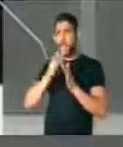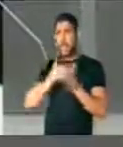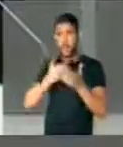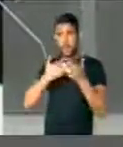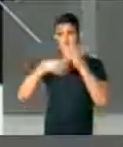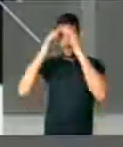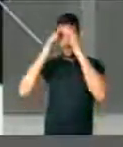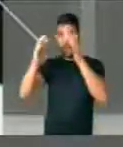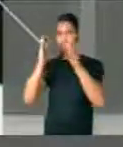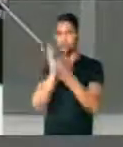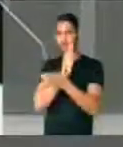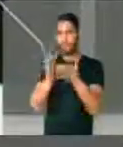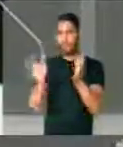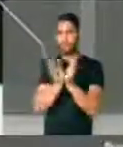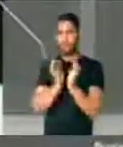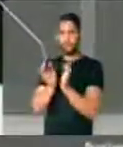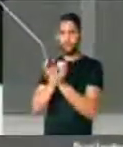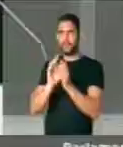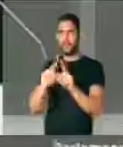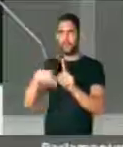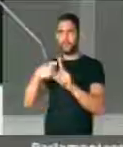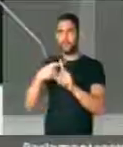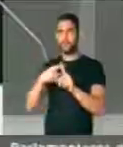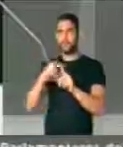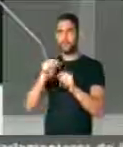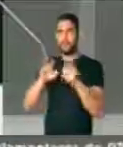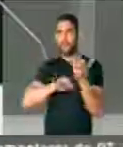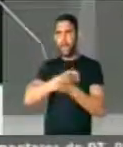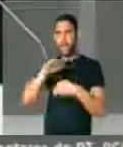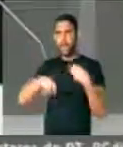esses movimentos, muitas vezes, que ultrapassam do limite,